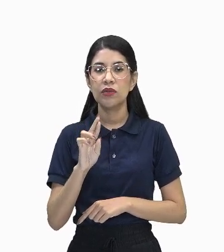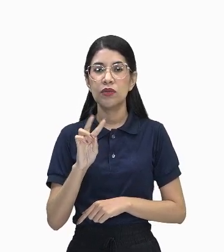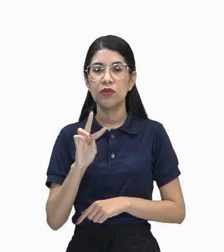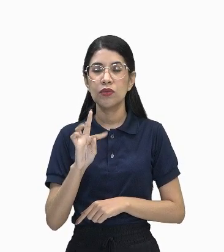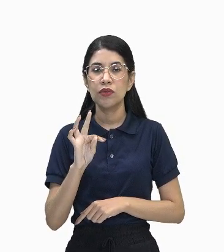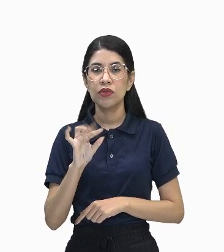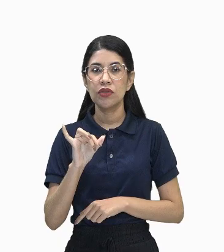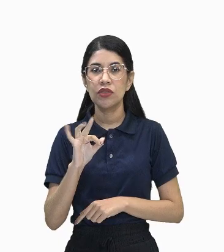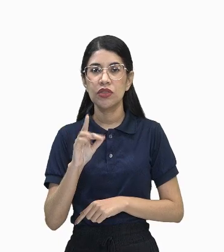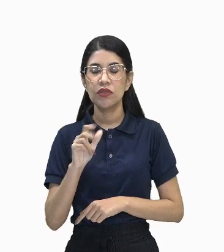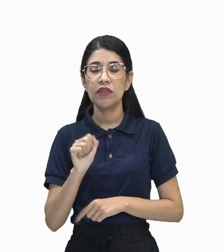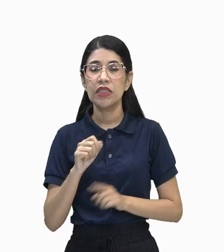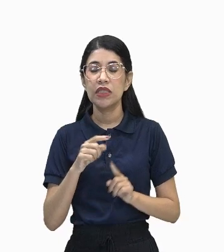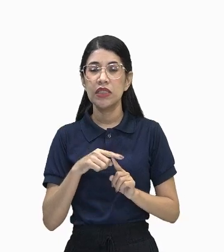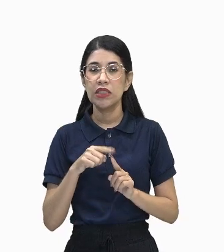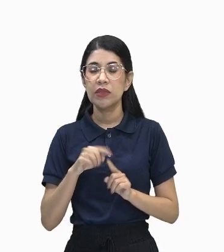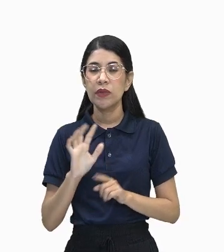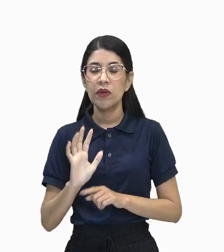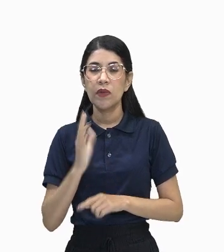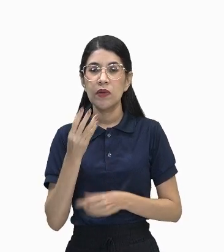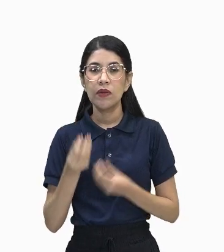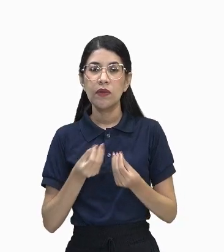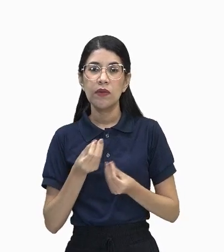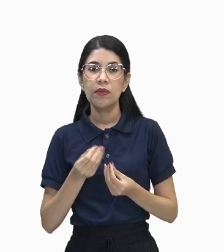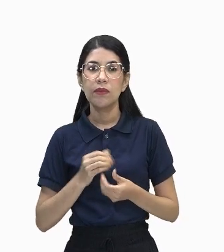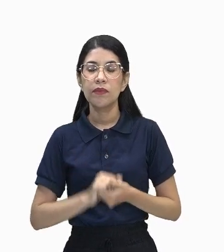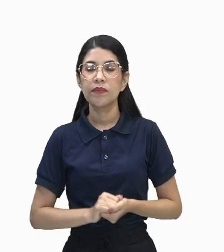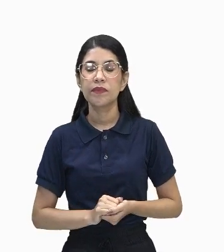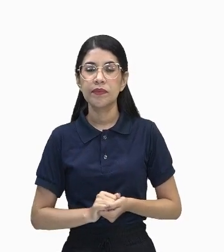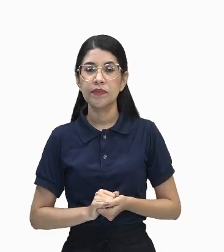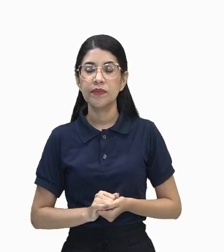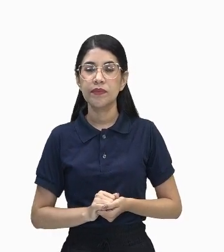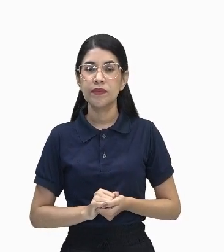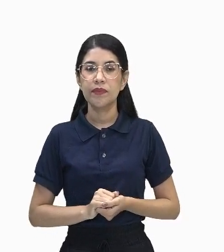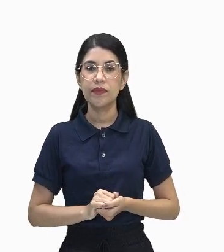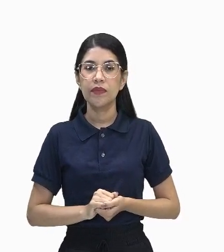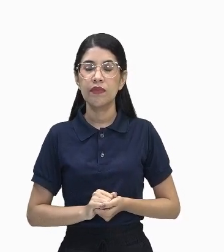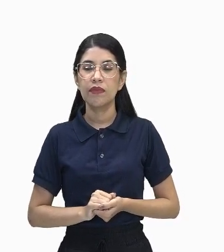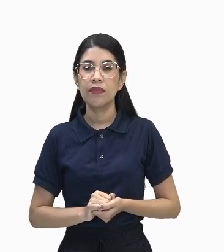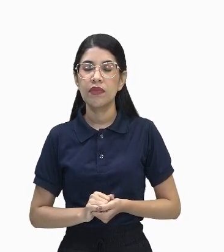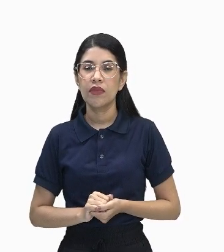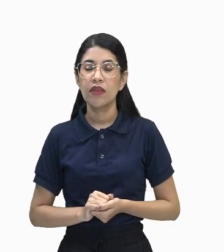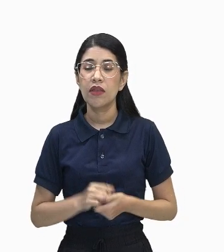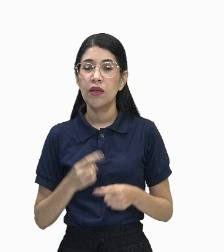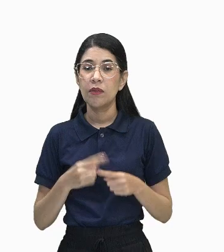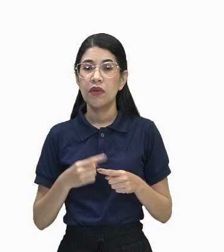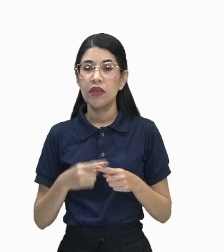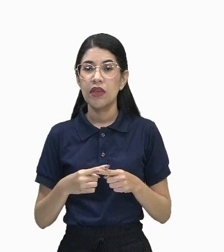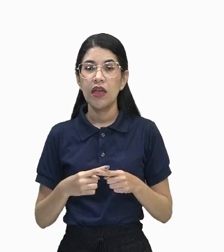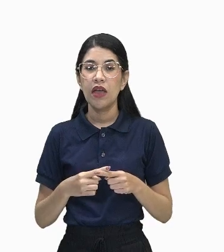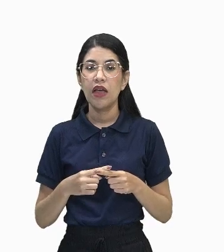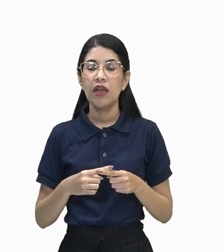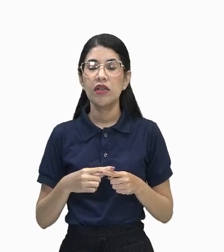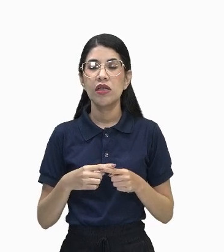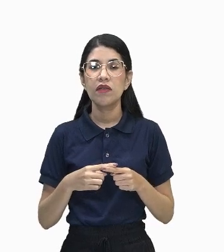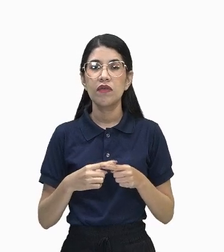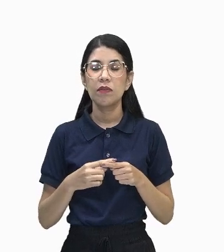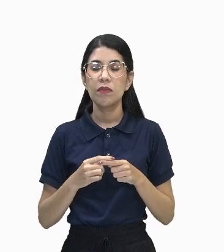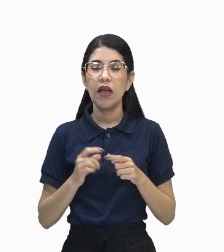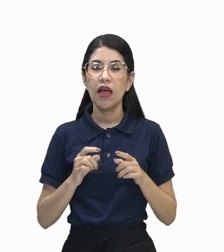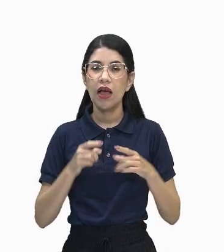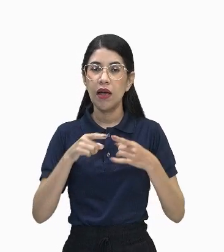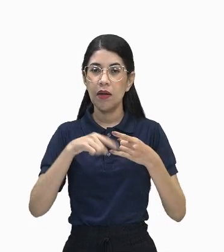de superposição a gente vai chamar de interferência destrutiva, já que a superposição faz com que a amplitude